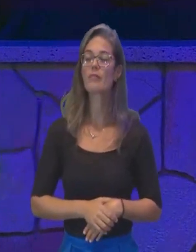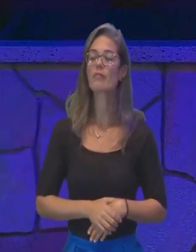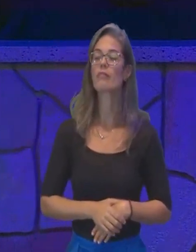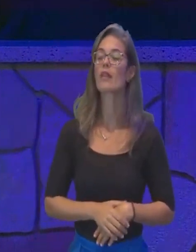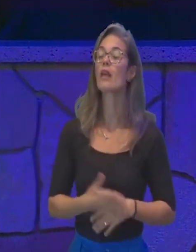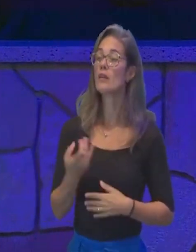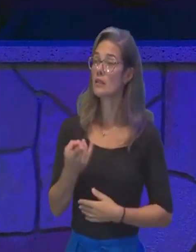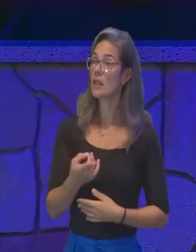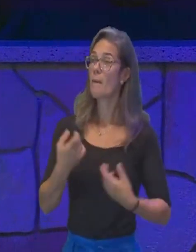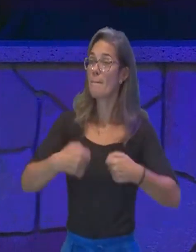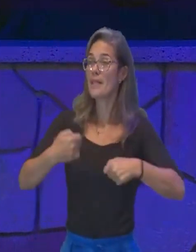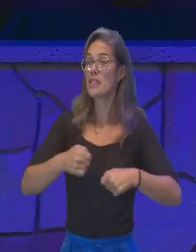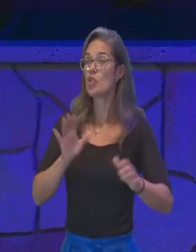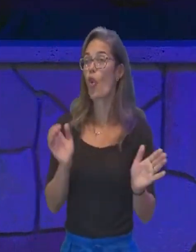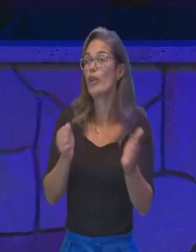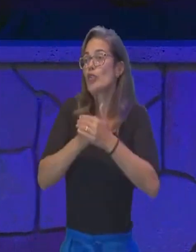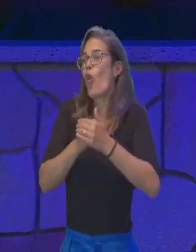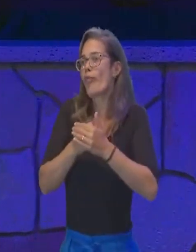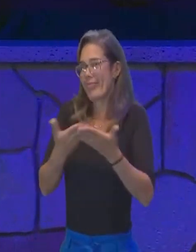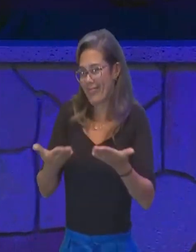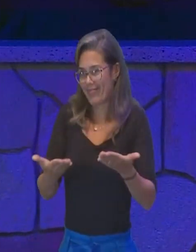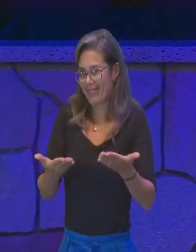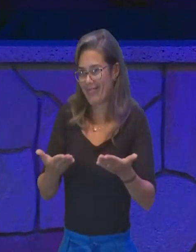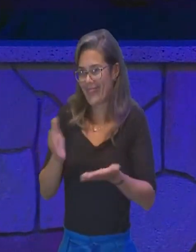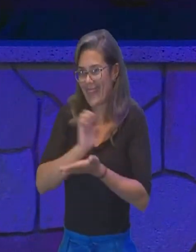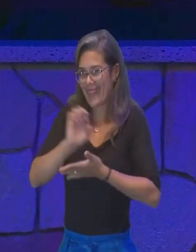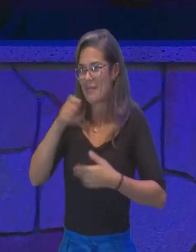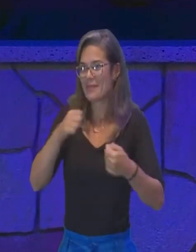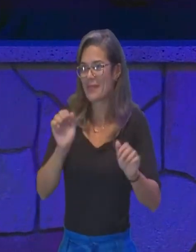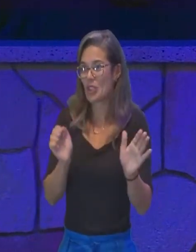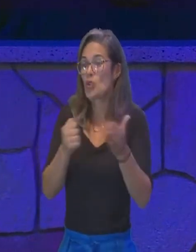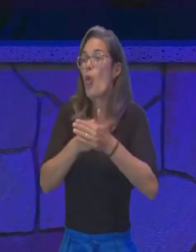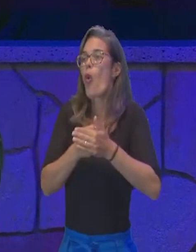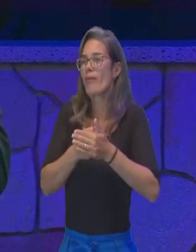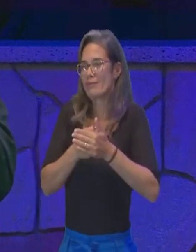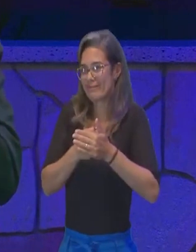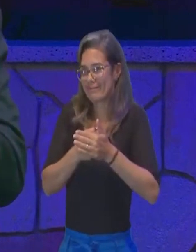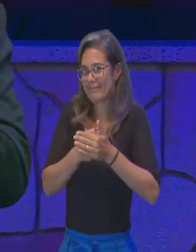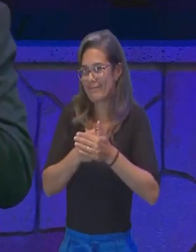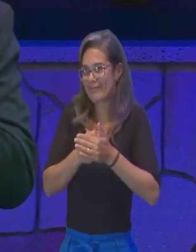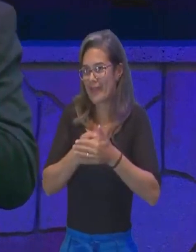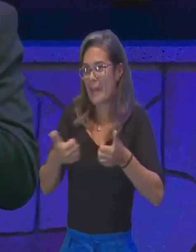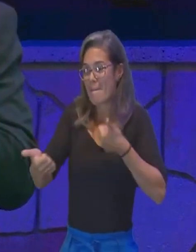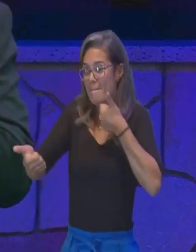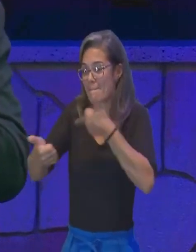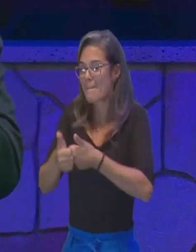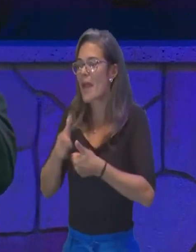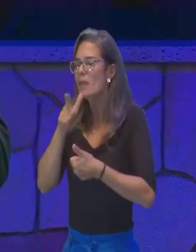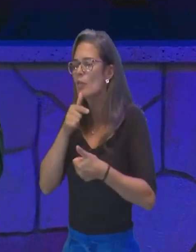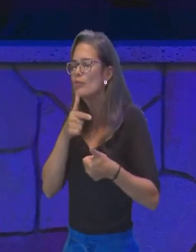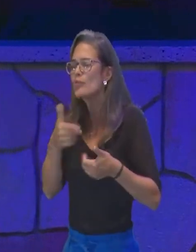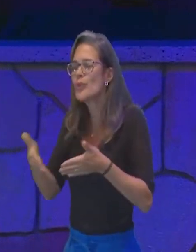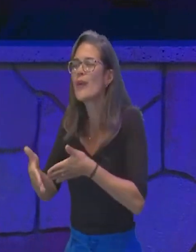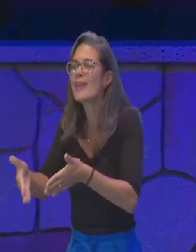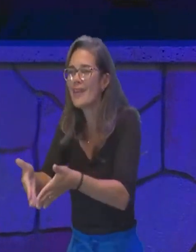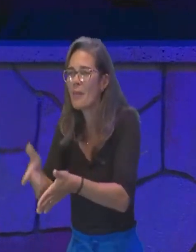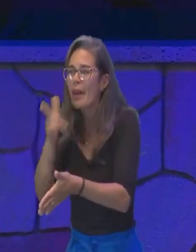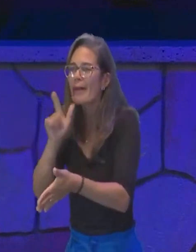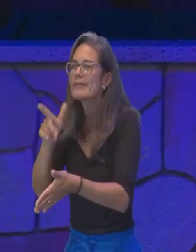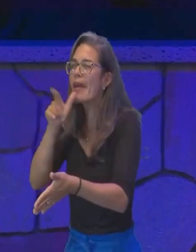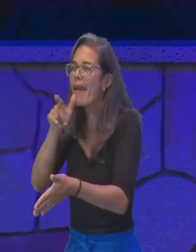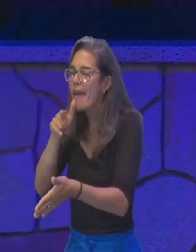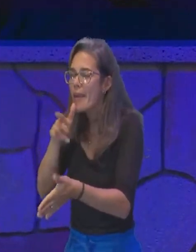bebia a água do ribeiro ali naquele canto. Para lá ele se dirigiu, escondendo-se então do rei Acabe. E por